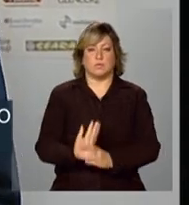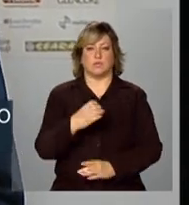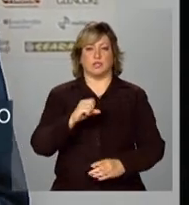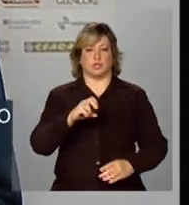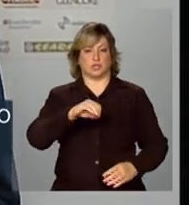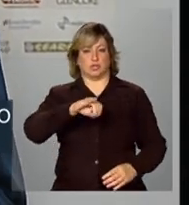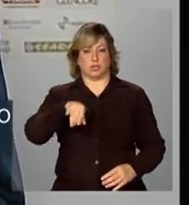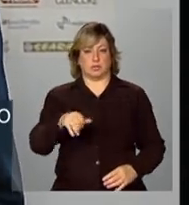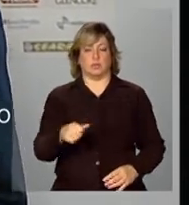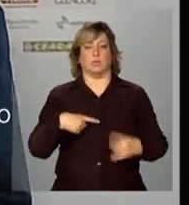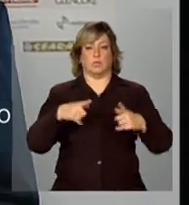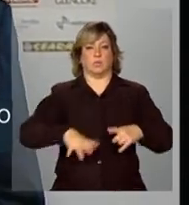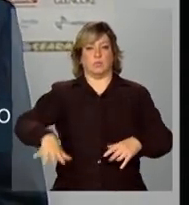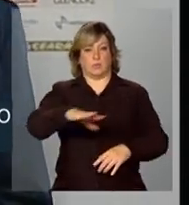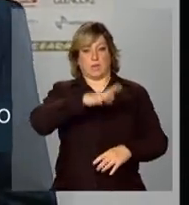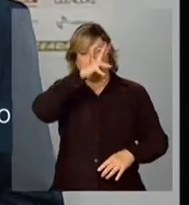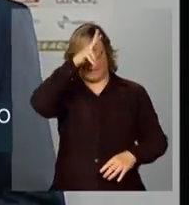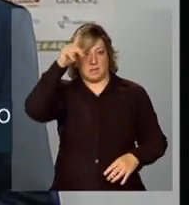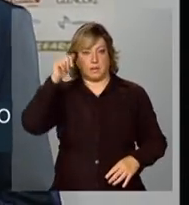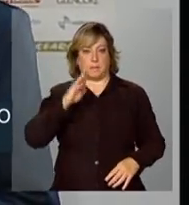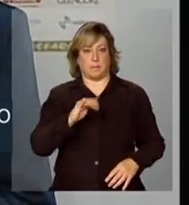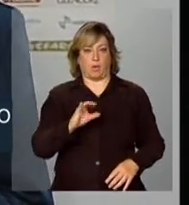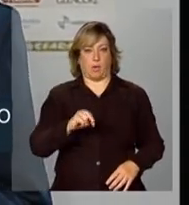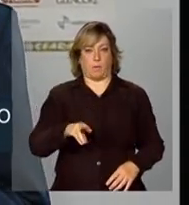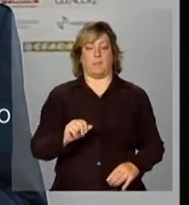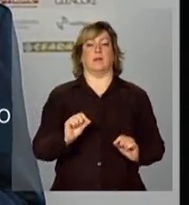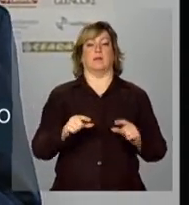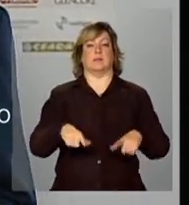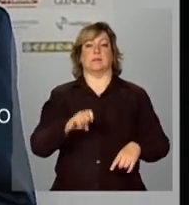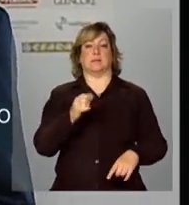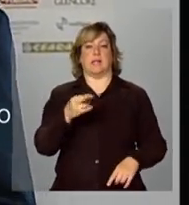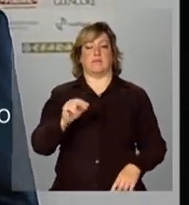soja, né, no bioma Amazônia, na safra